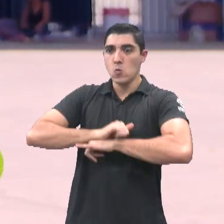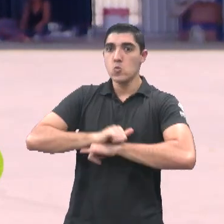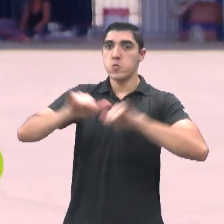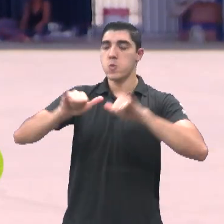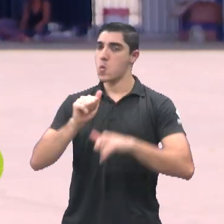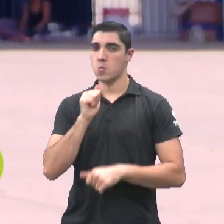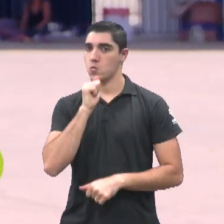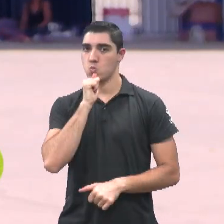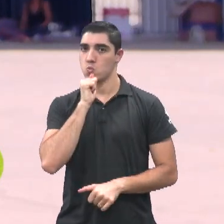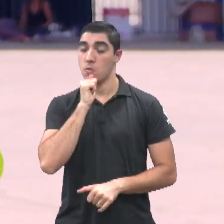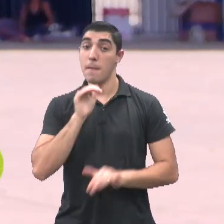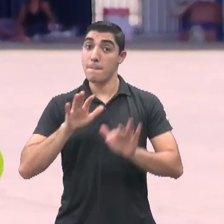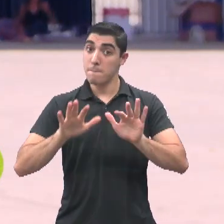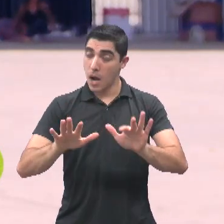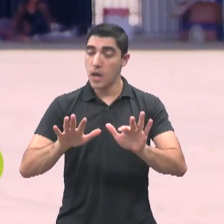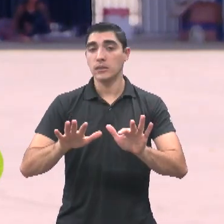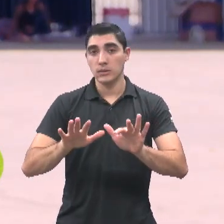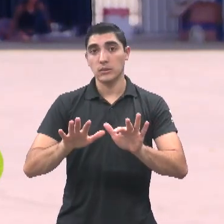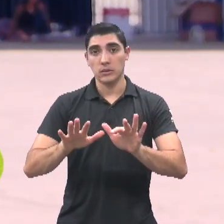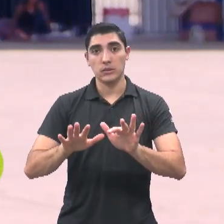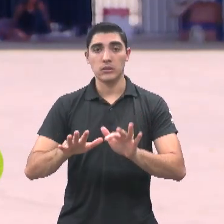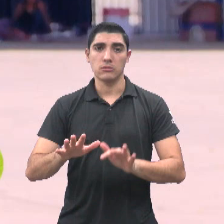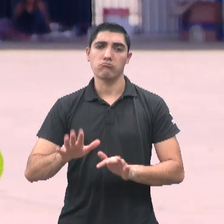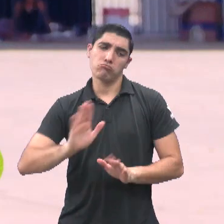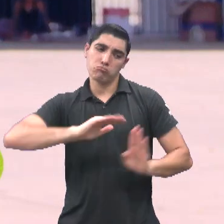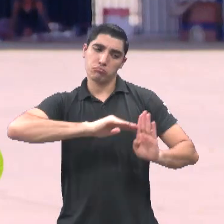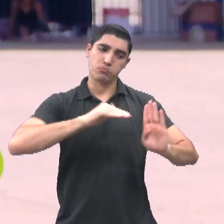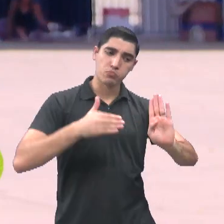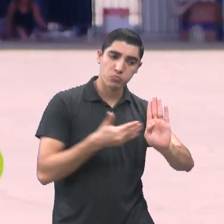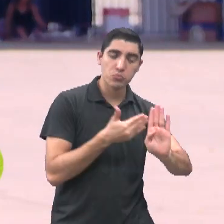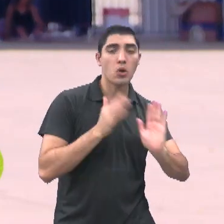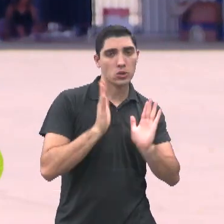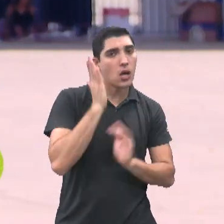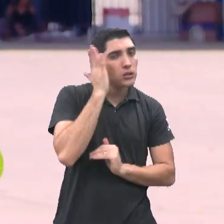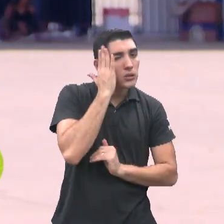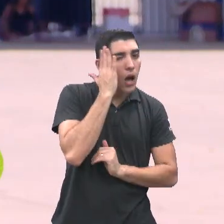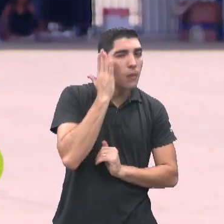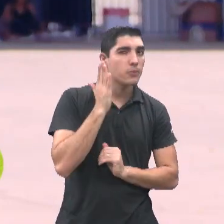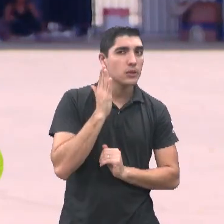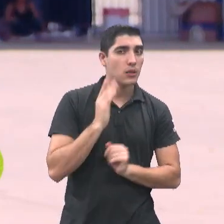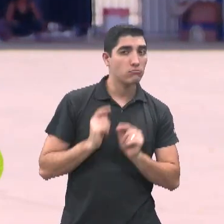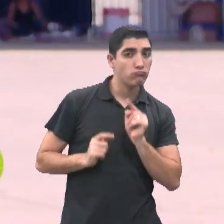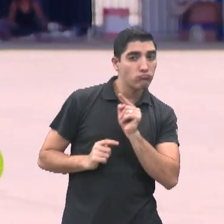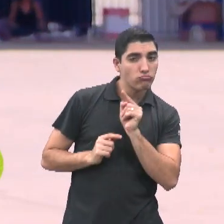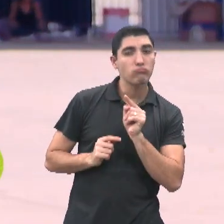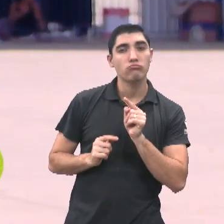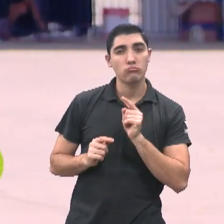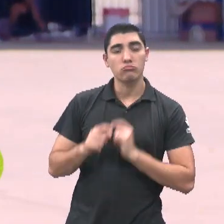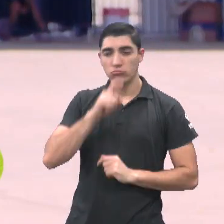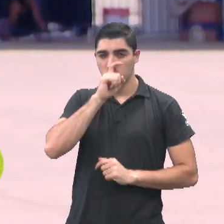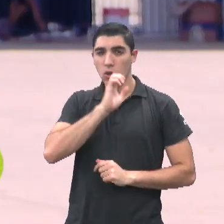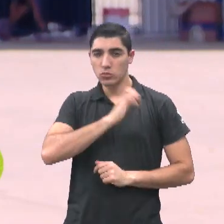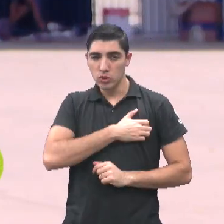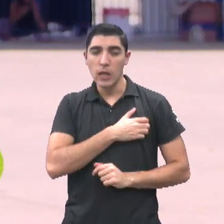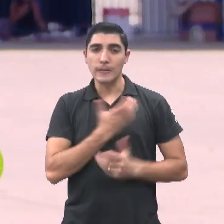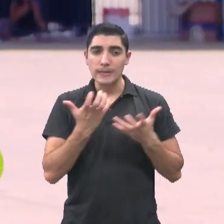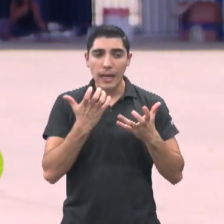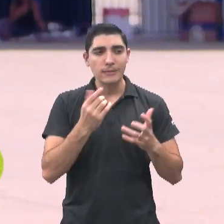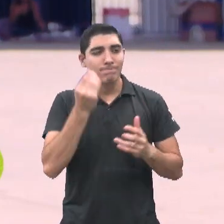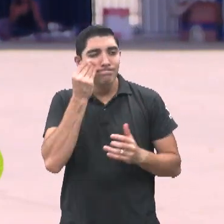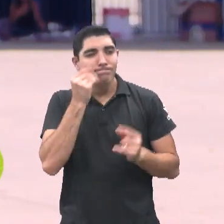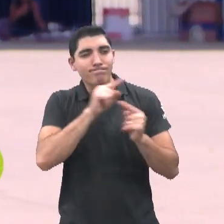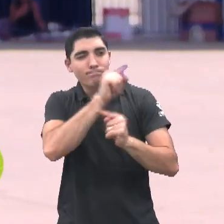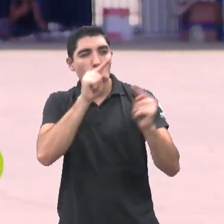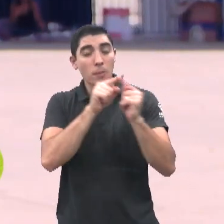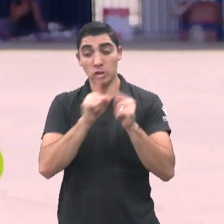novo técnico, mas o que a gente sabe também é de informações internas de que é uma meta da diretoria que um novo